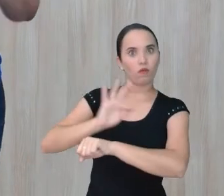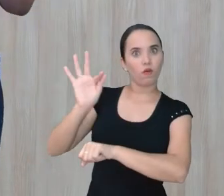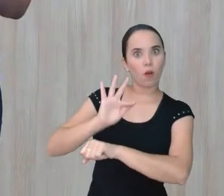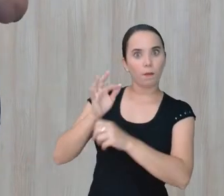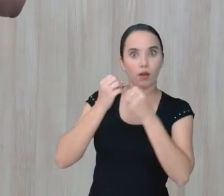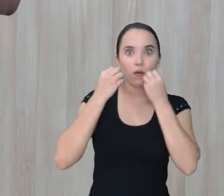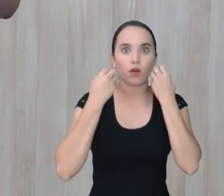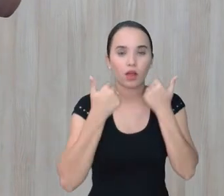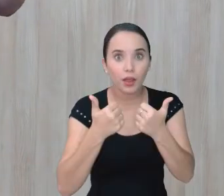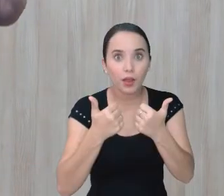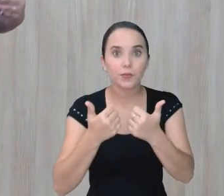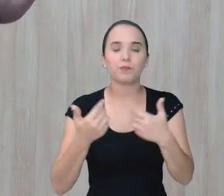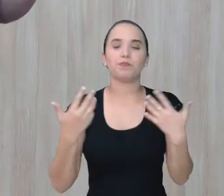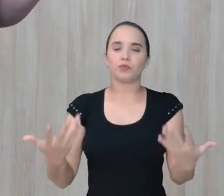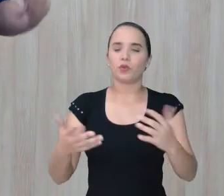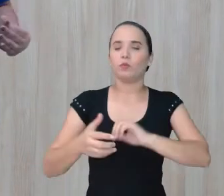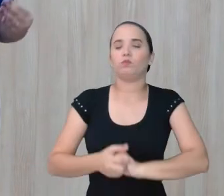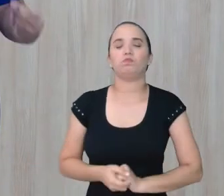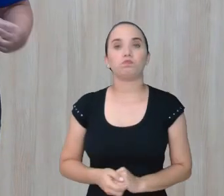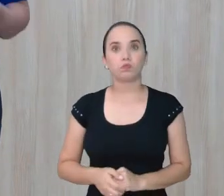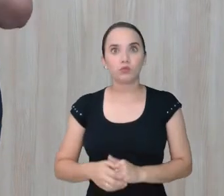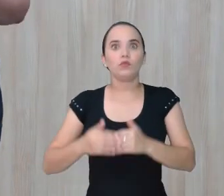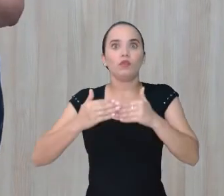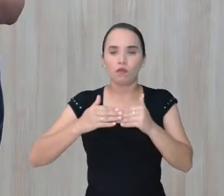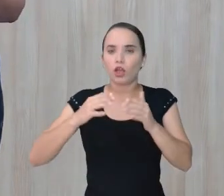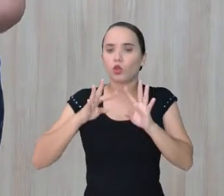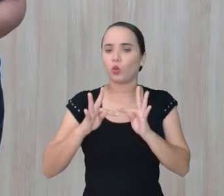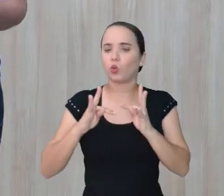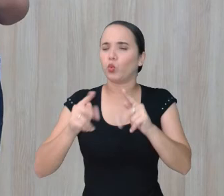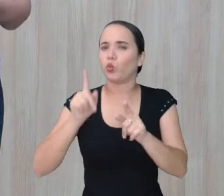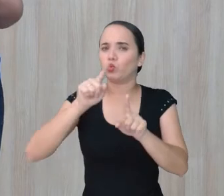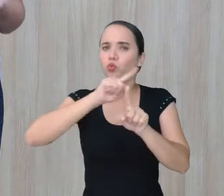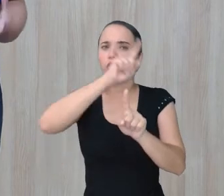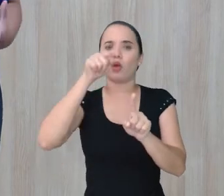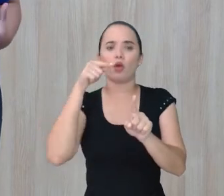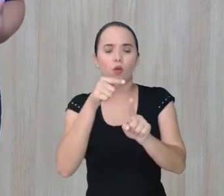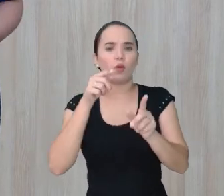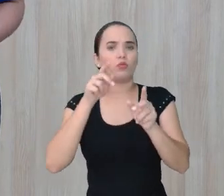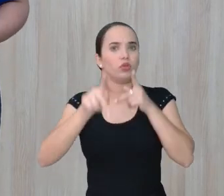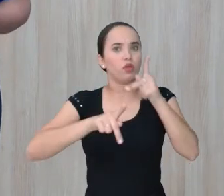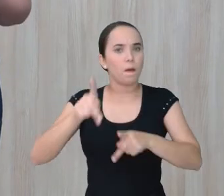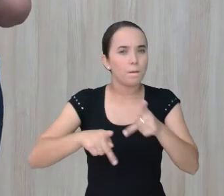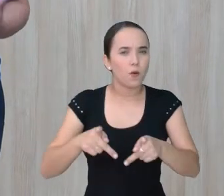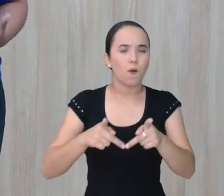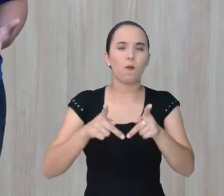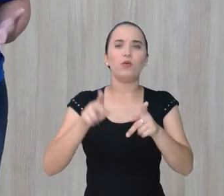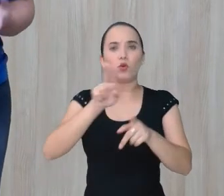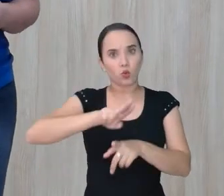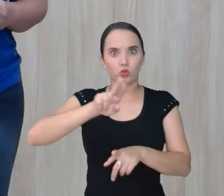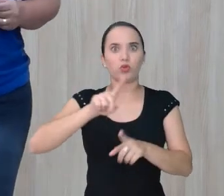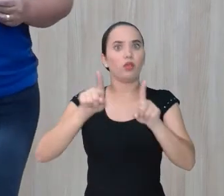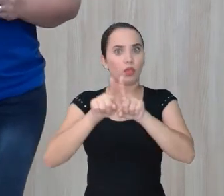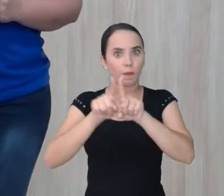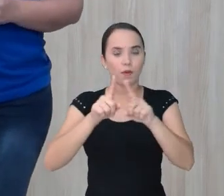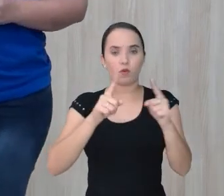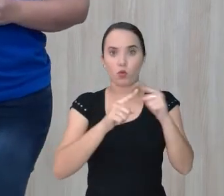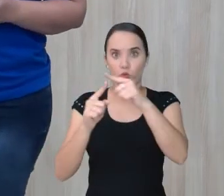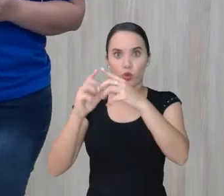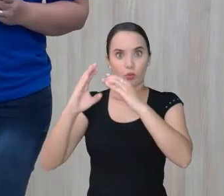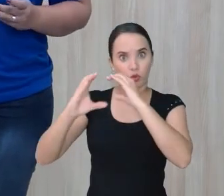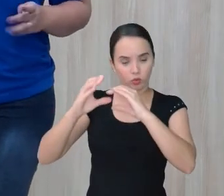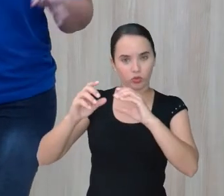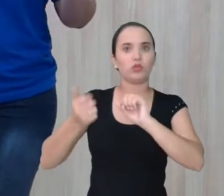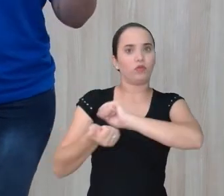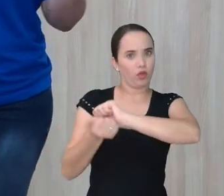bem? A partir do contexto do público e do meio de comunicação utilizado, a gente vai adequar a